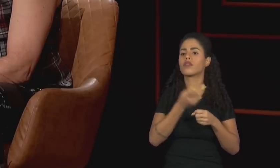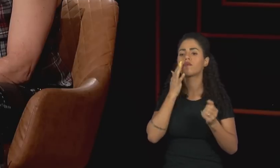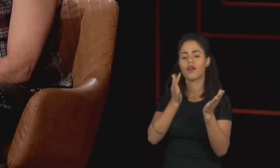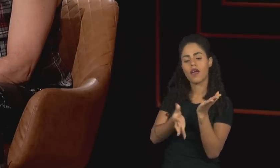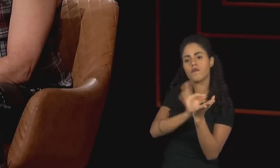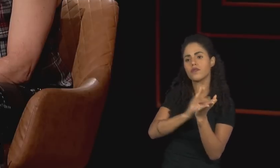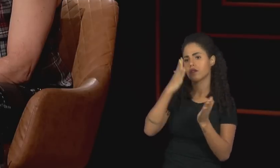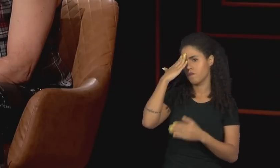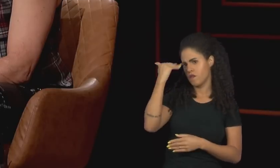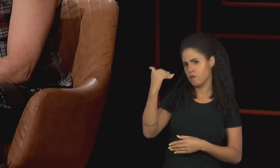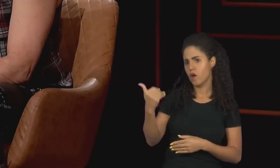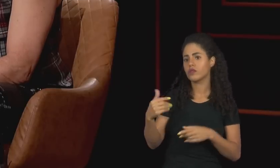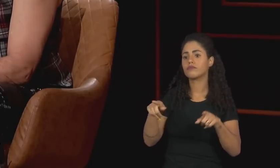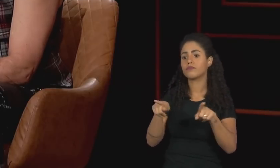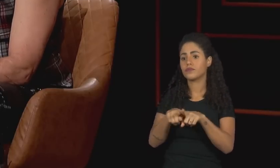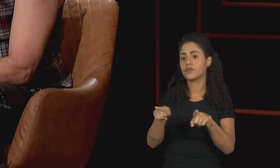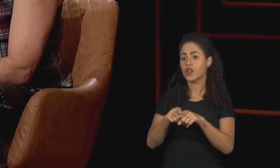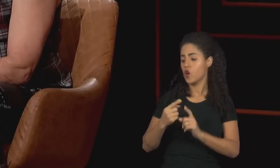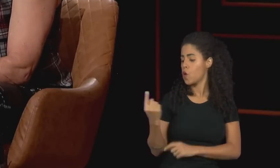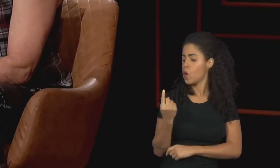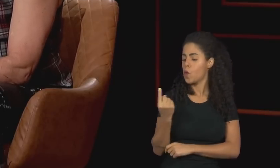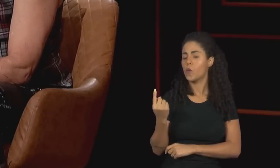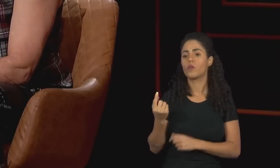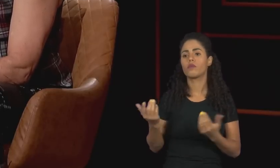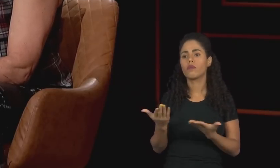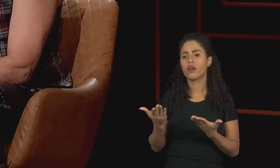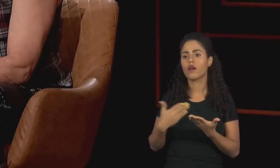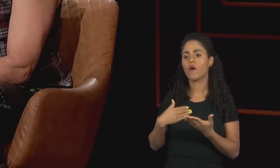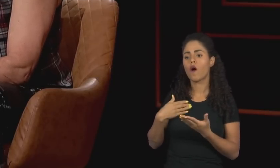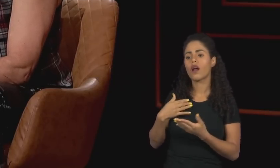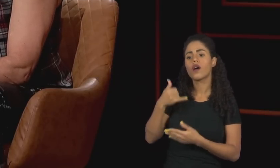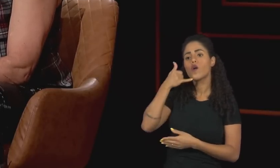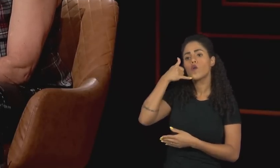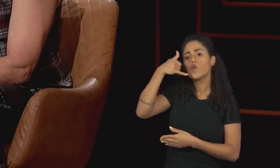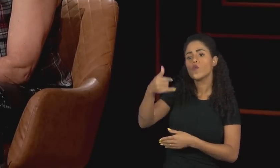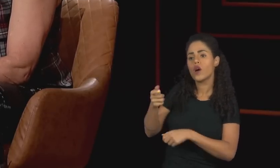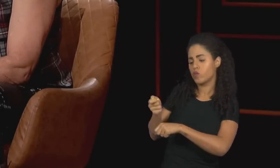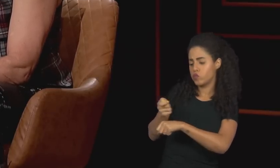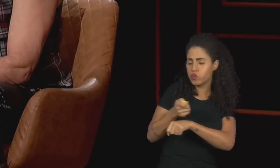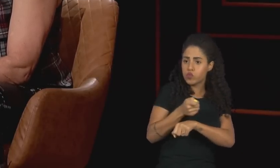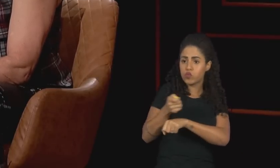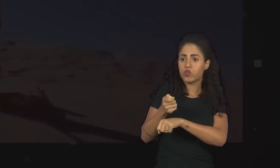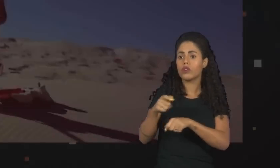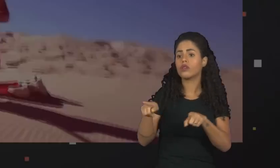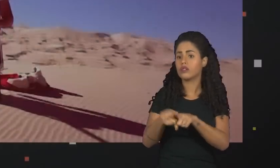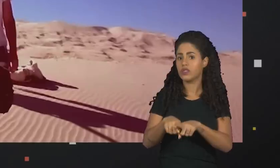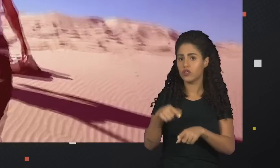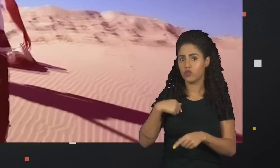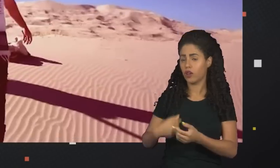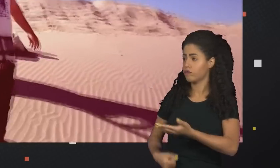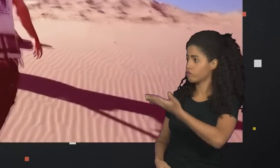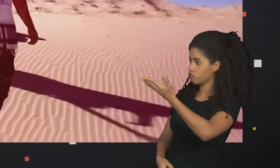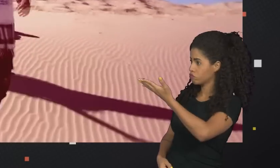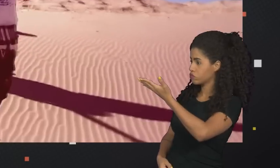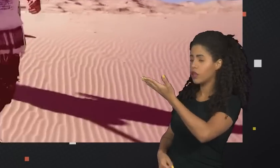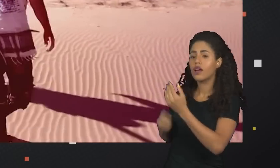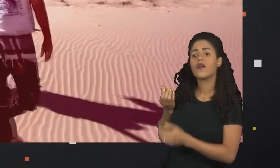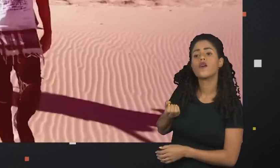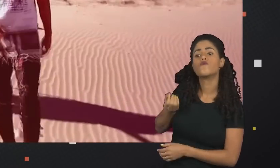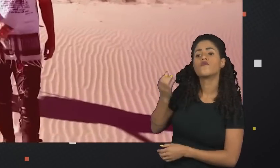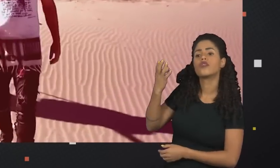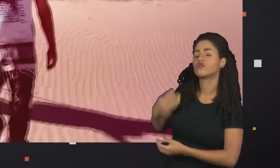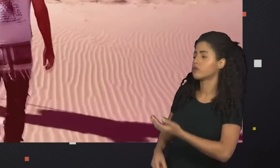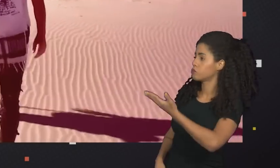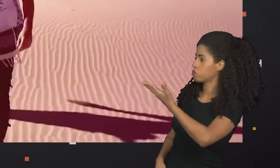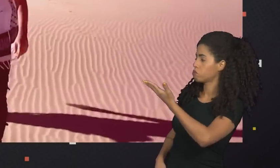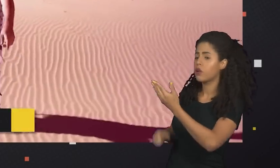MTV, o primeiro clipe feito em celular, era com o Brothers of Brasil, chama On My Way. A gente estava em turnê e a